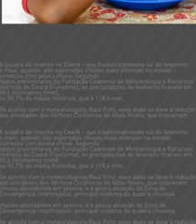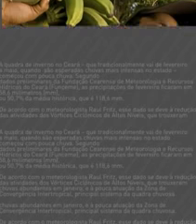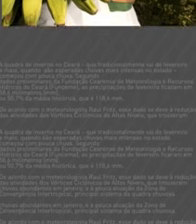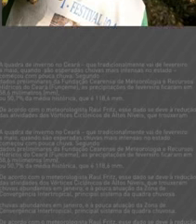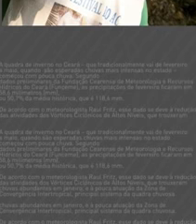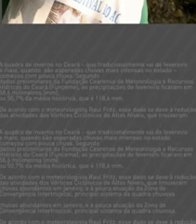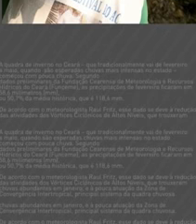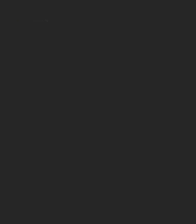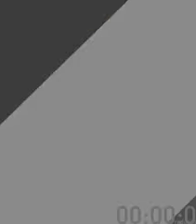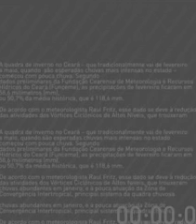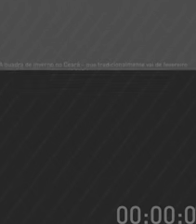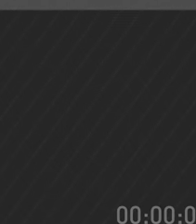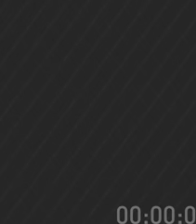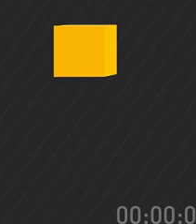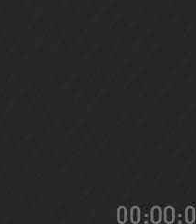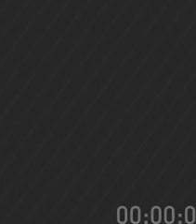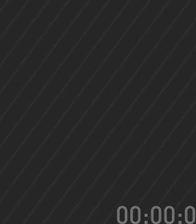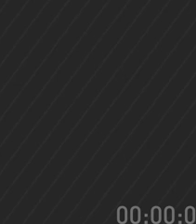w